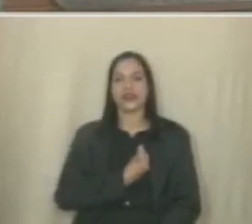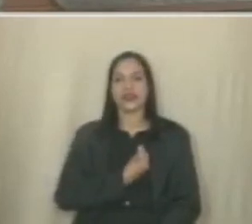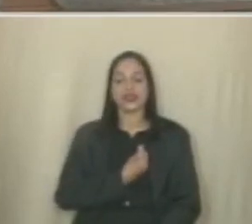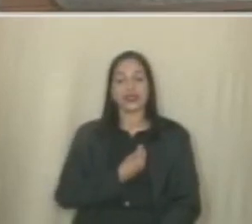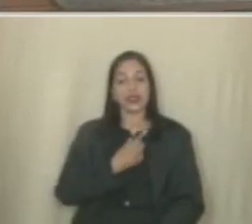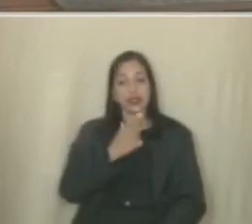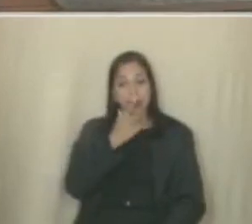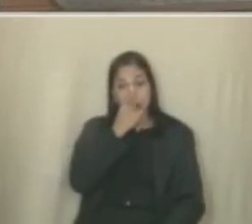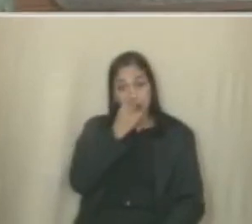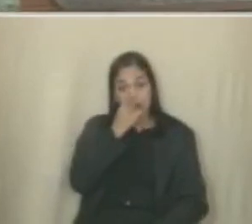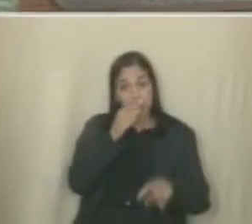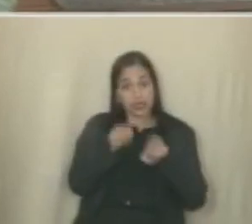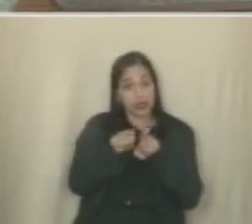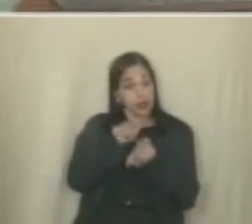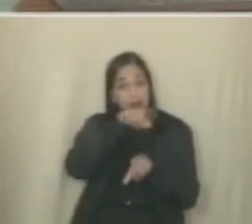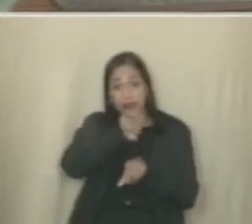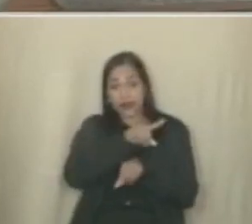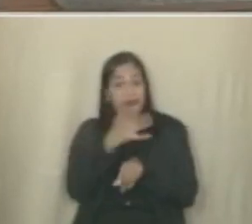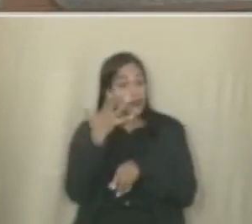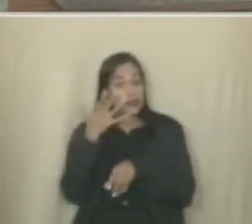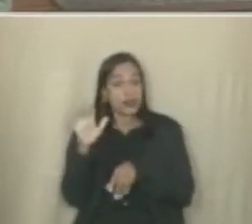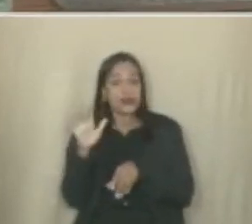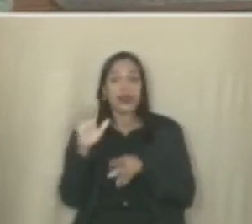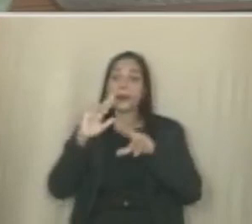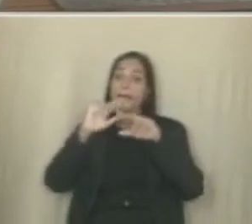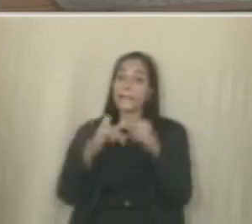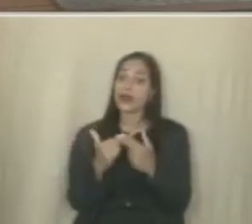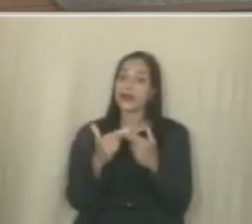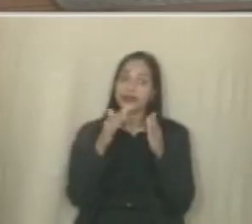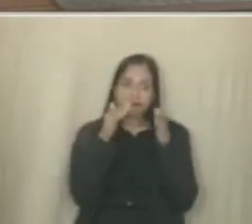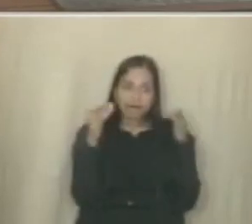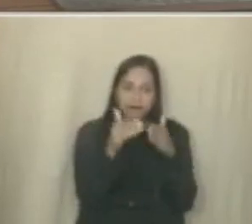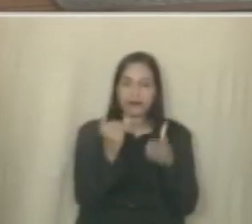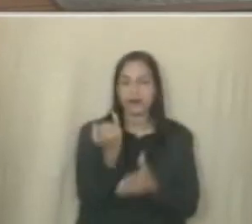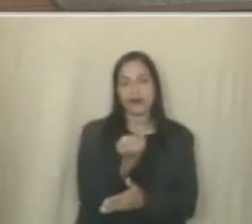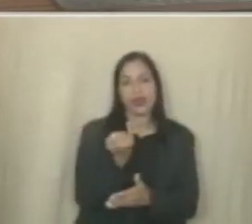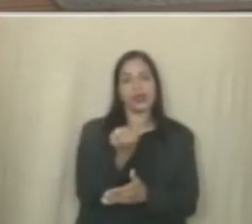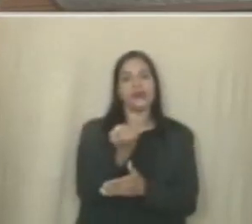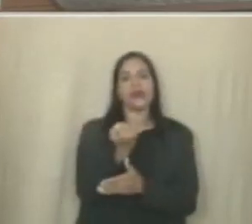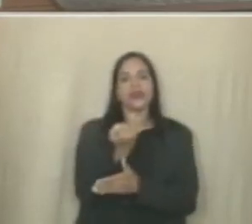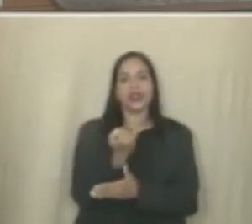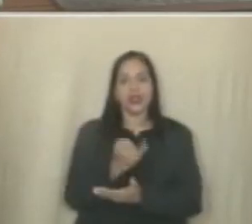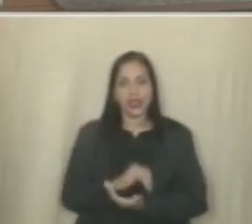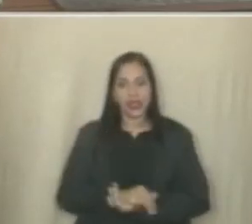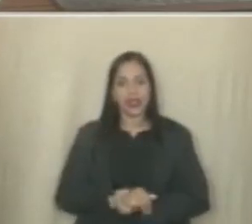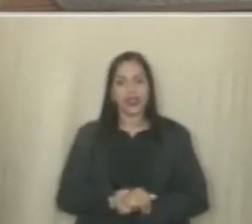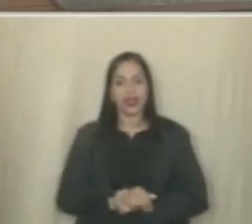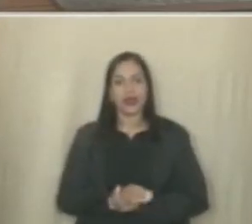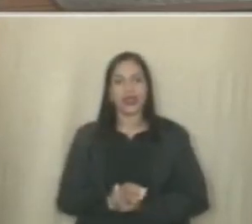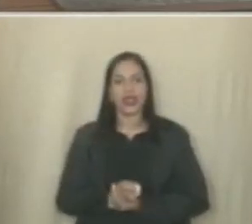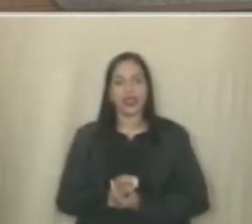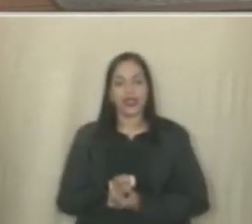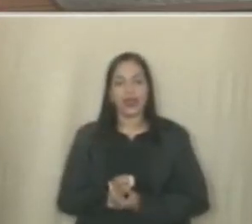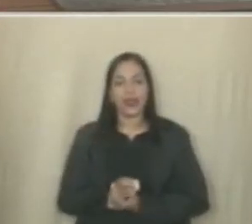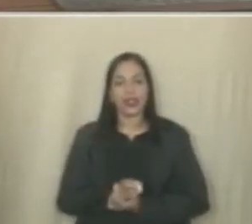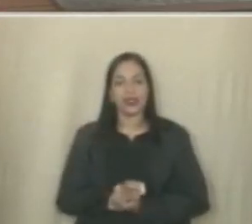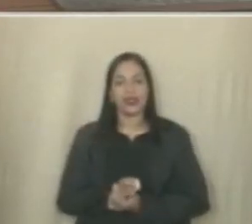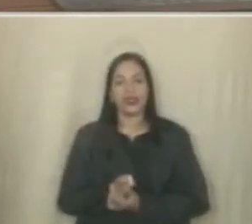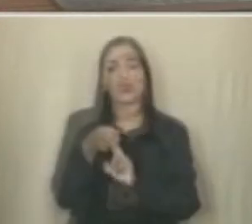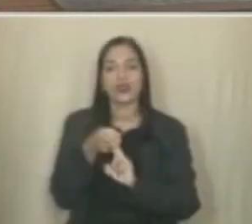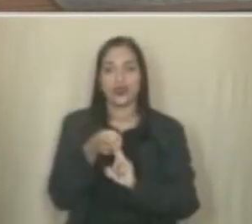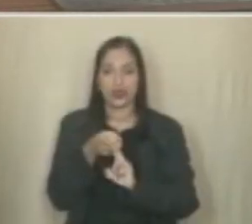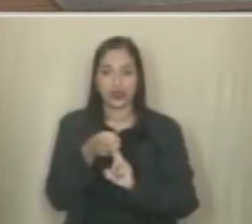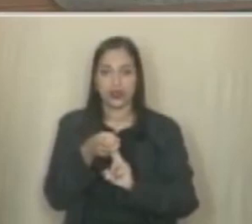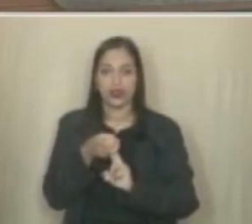materno também, para vocês que não sabem. Por isso que eu pauto a importância da gente falar com médicos prescritores, médicos cientistas que